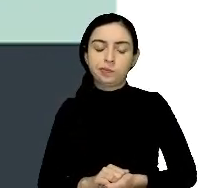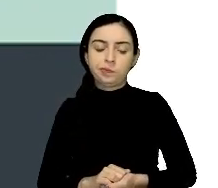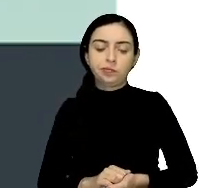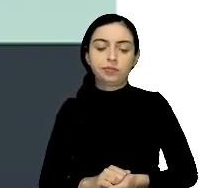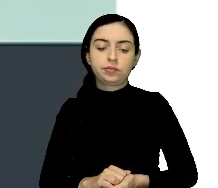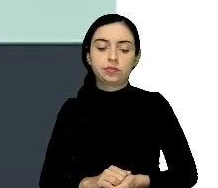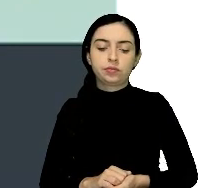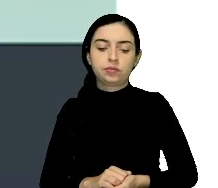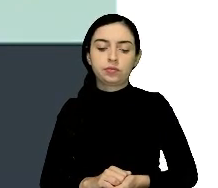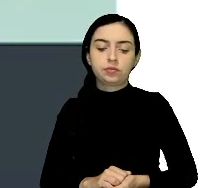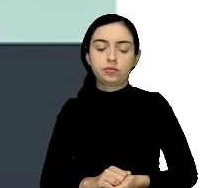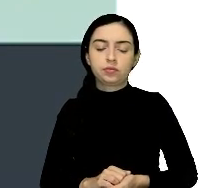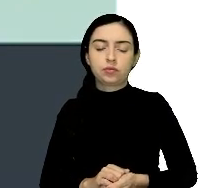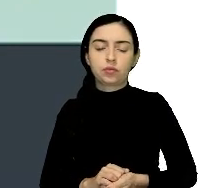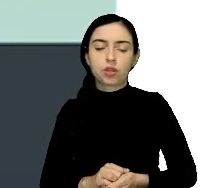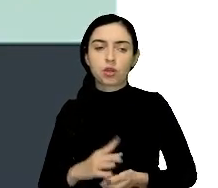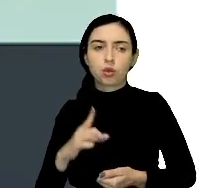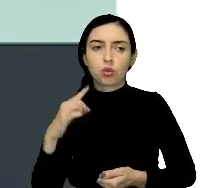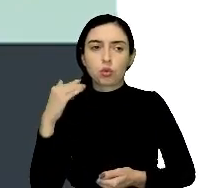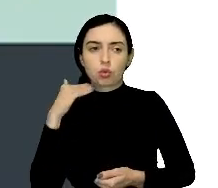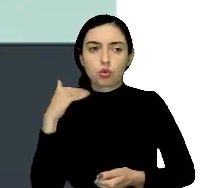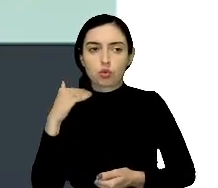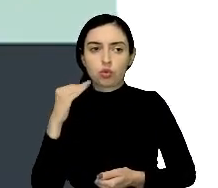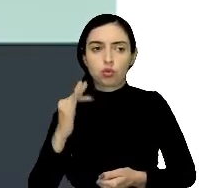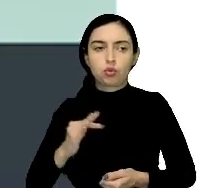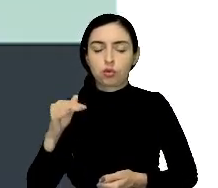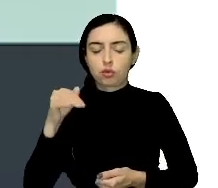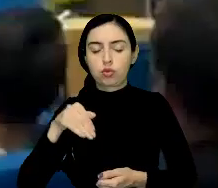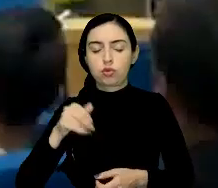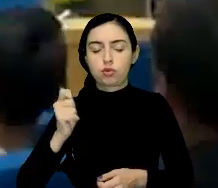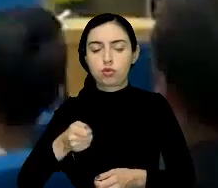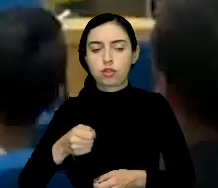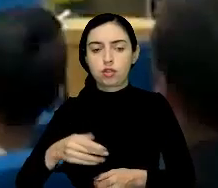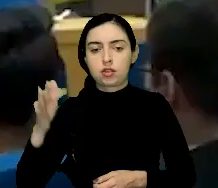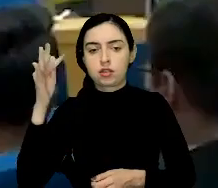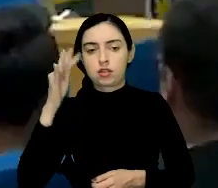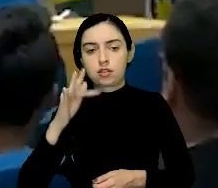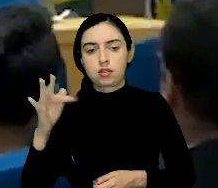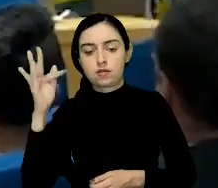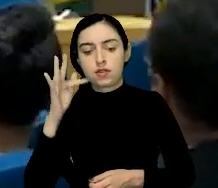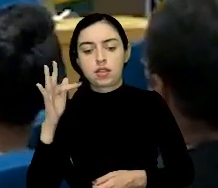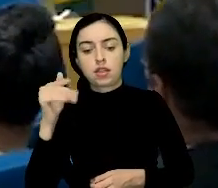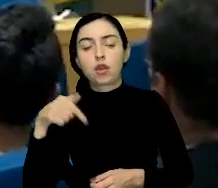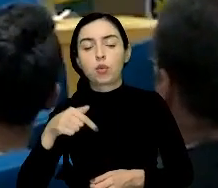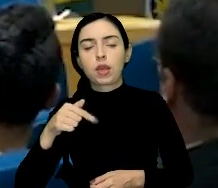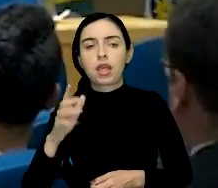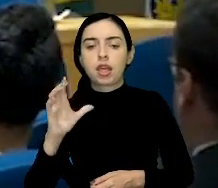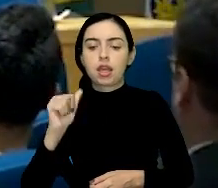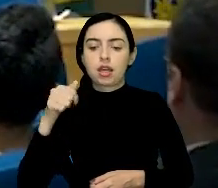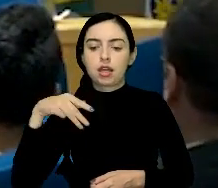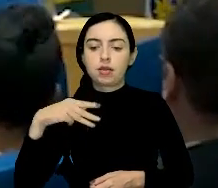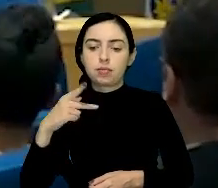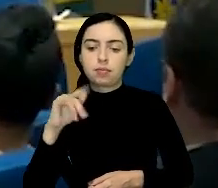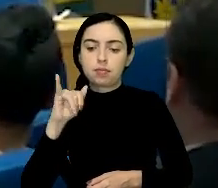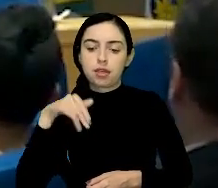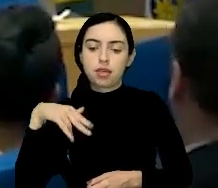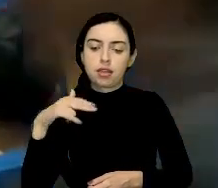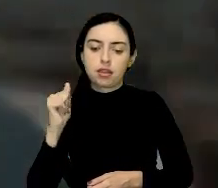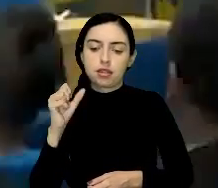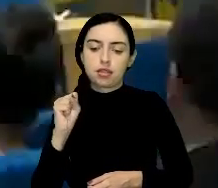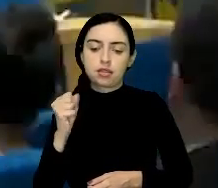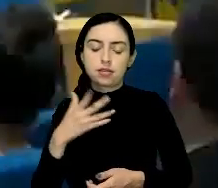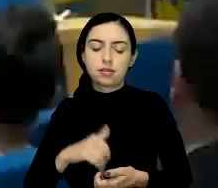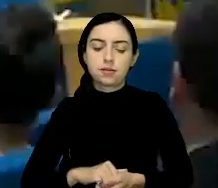Dr. Renato é juiz federal aqui em Campinas e é mestrando pela Faculdade de Educação da Unicamp